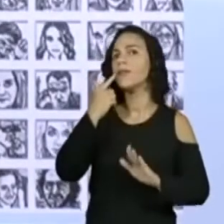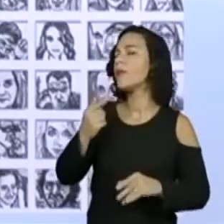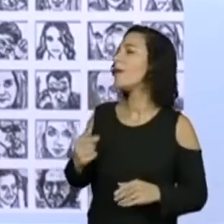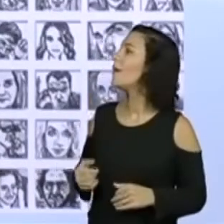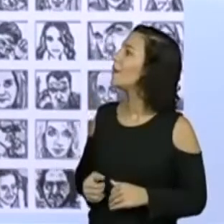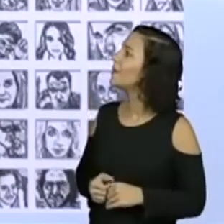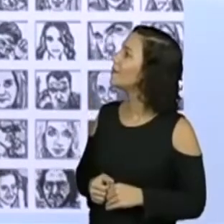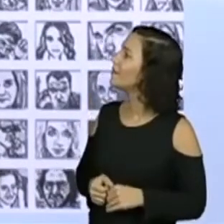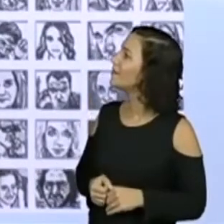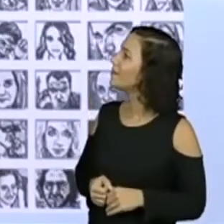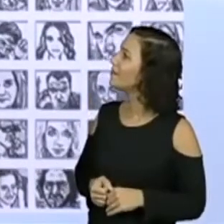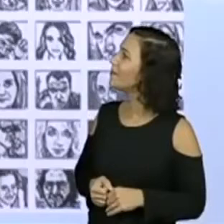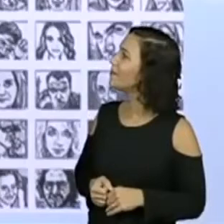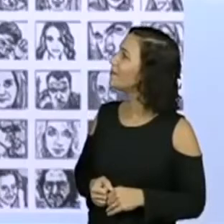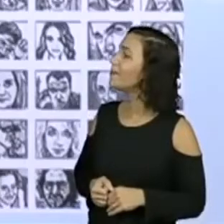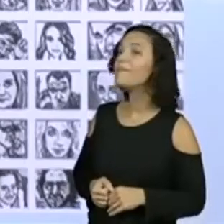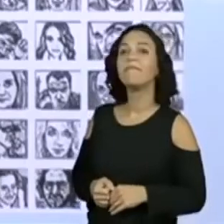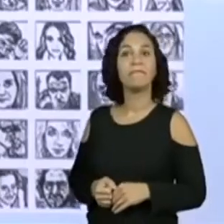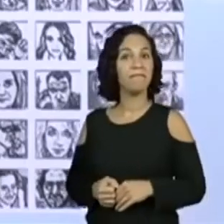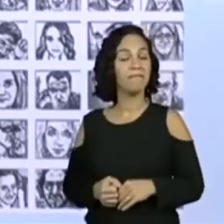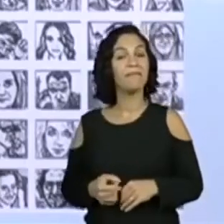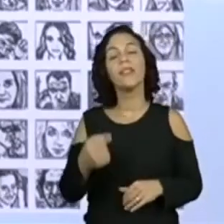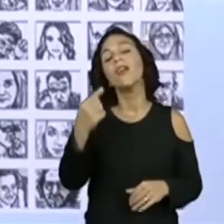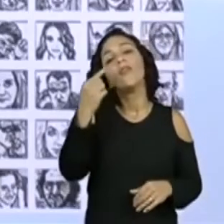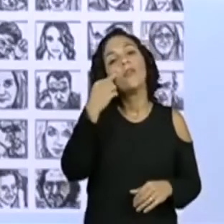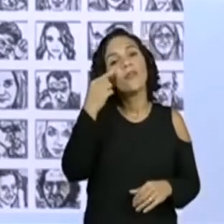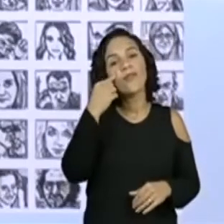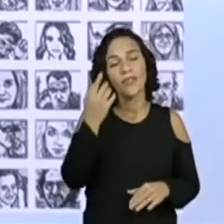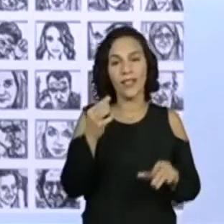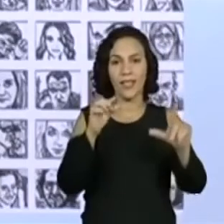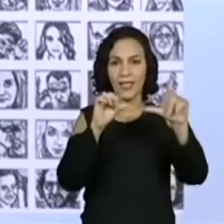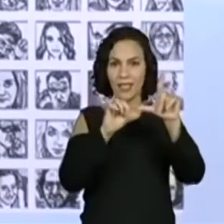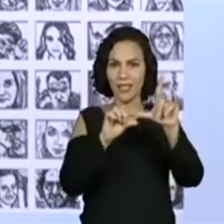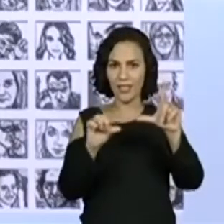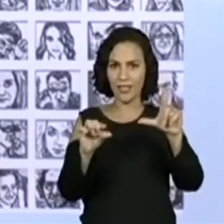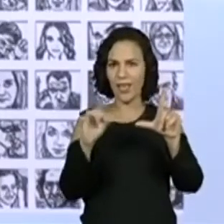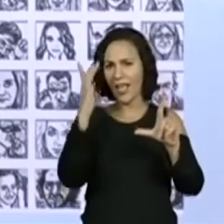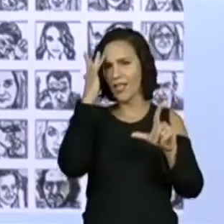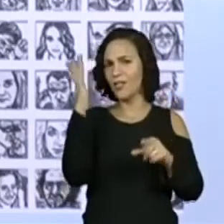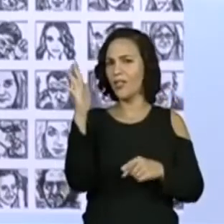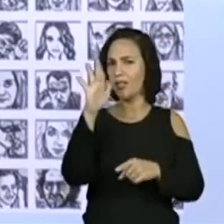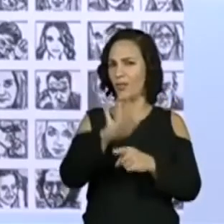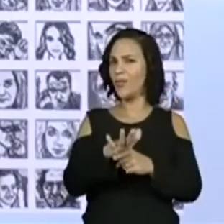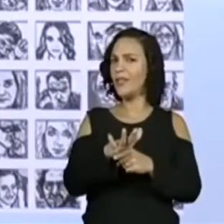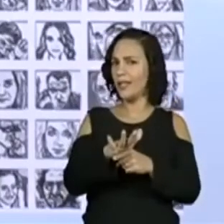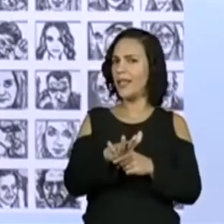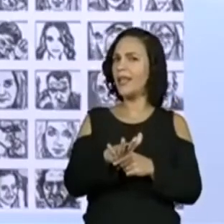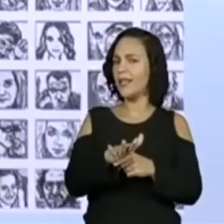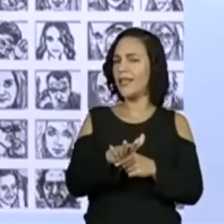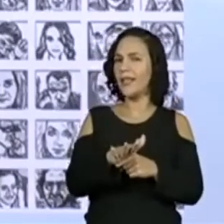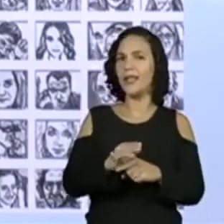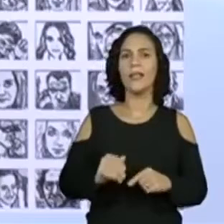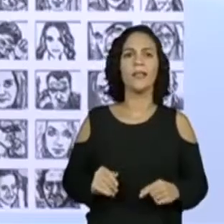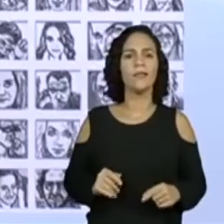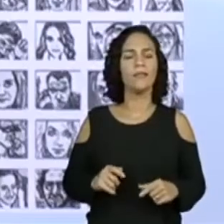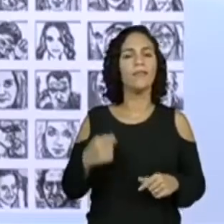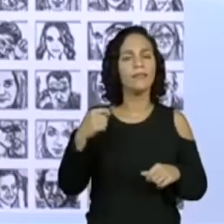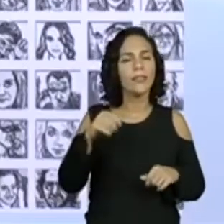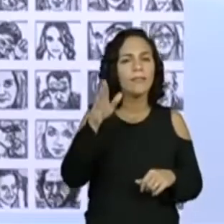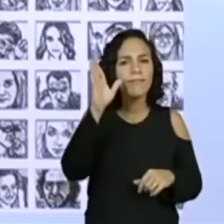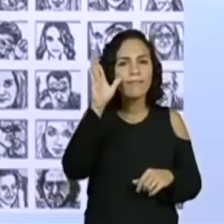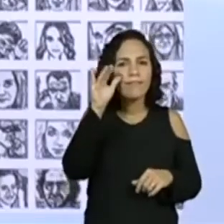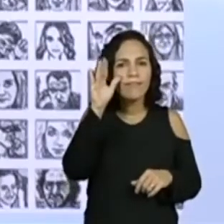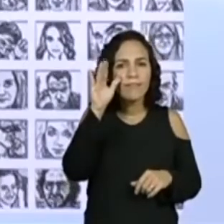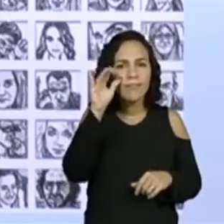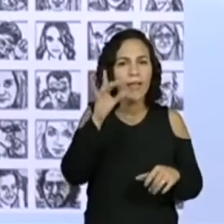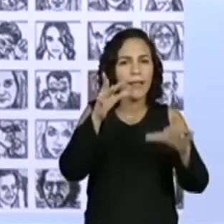A princípio, vamos trazer a legenda, porque eu acho que isso ainda tem muito... observar a